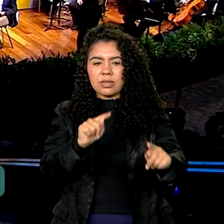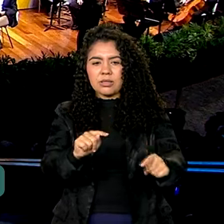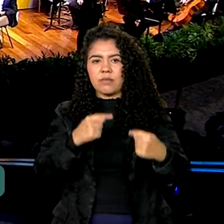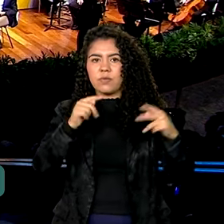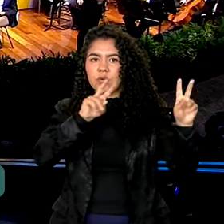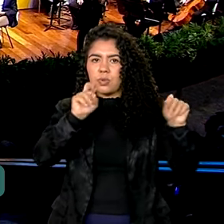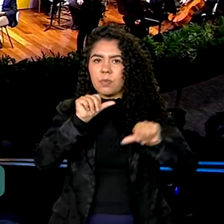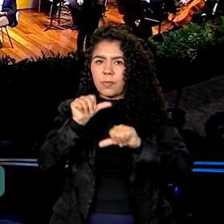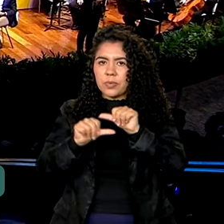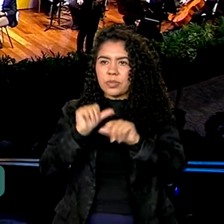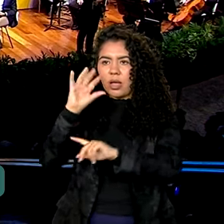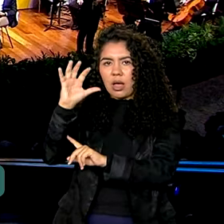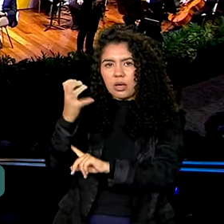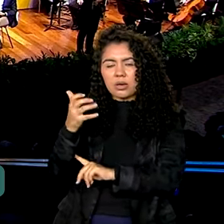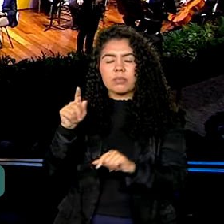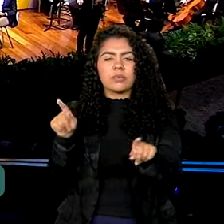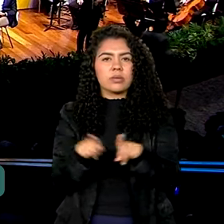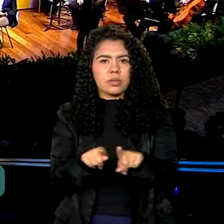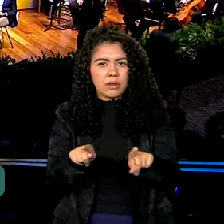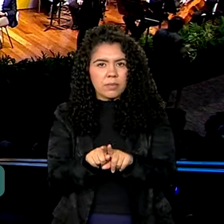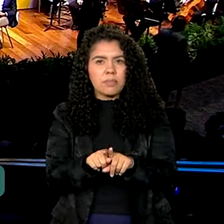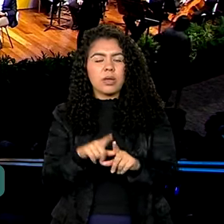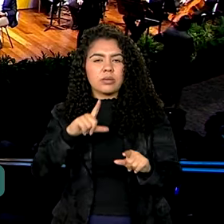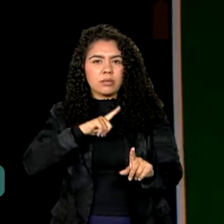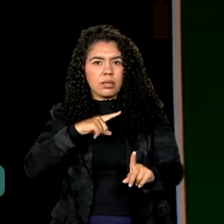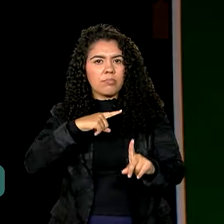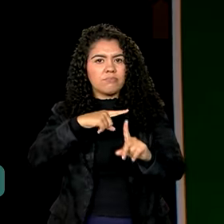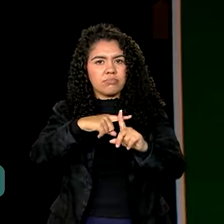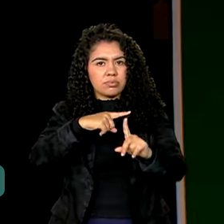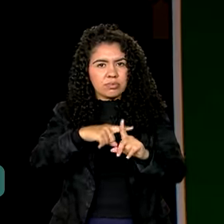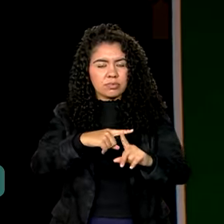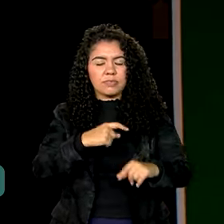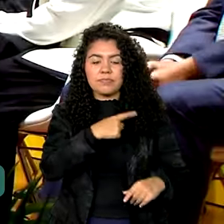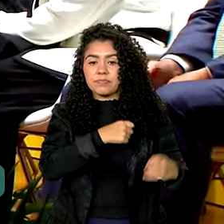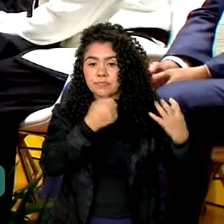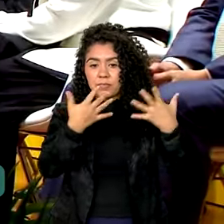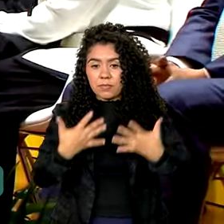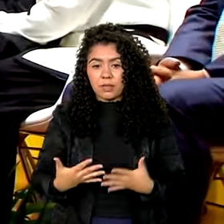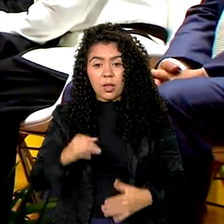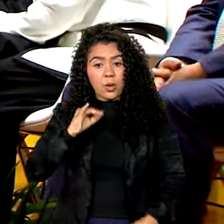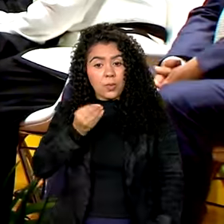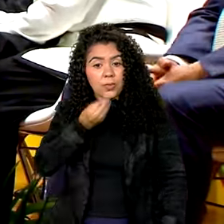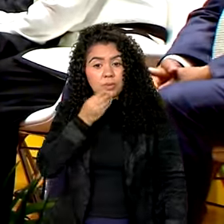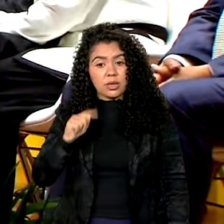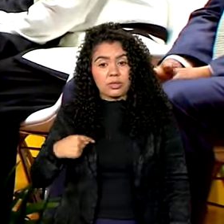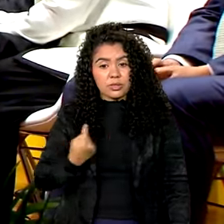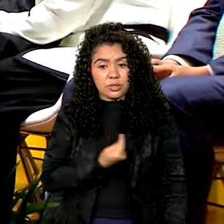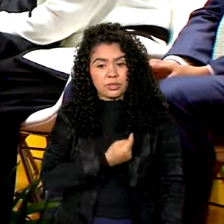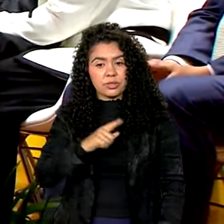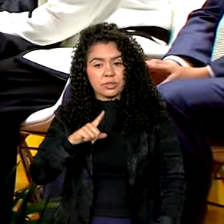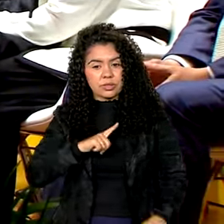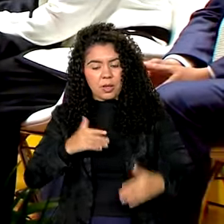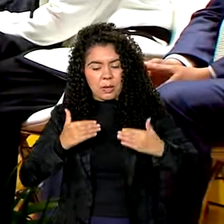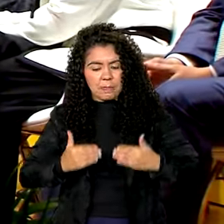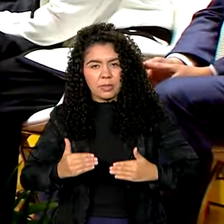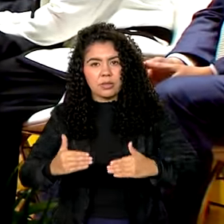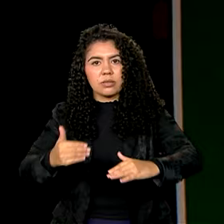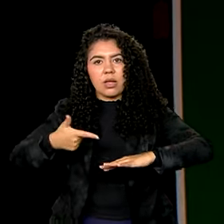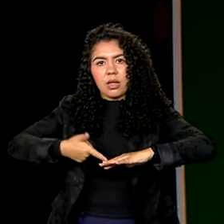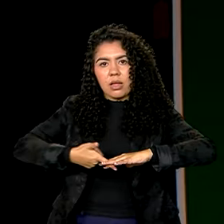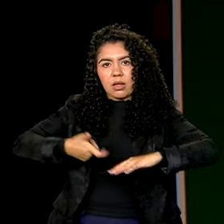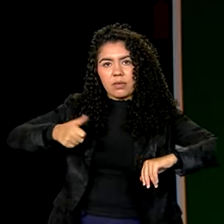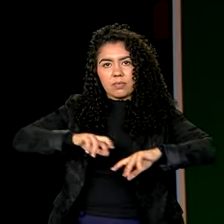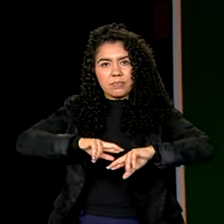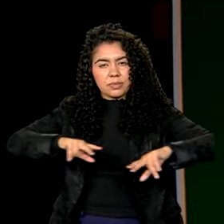mudanças climáticas em vantagens competitivas. Nós temos a oportunidade, o Ministério das Minas e Energia é